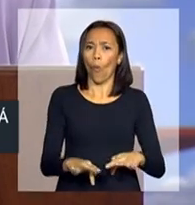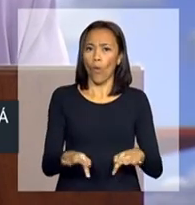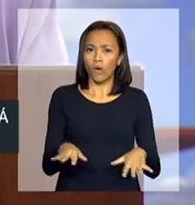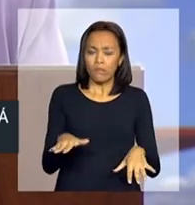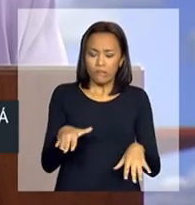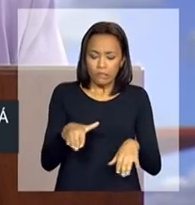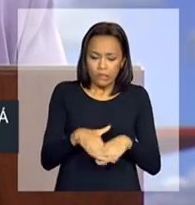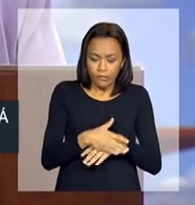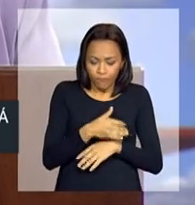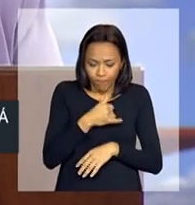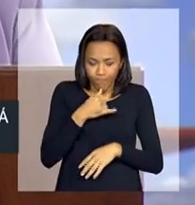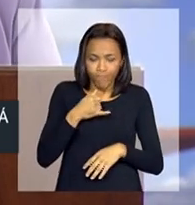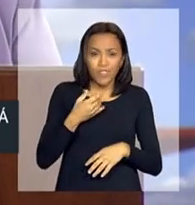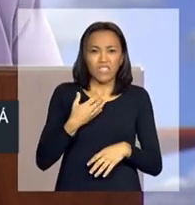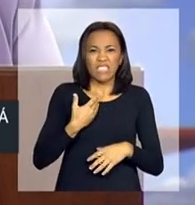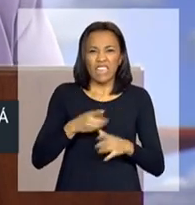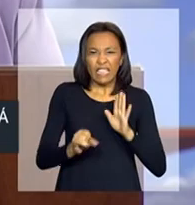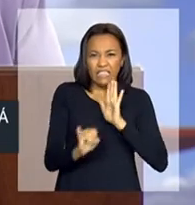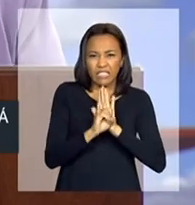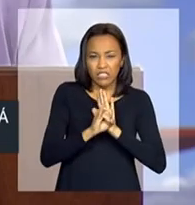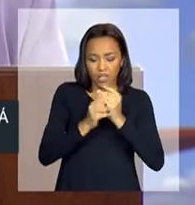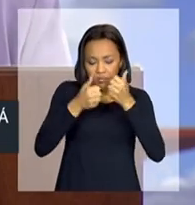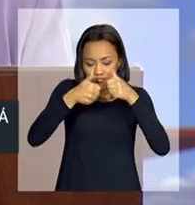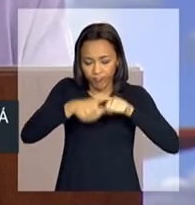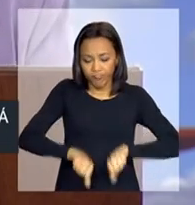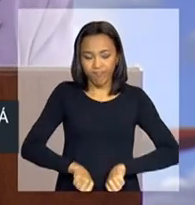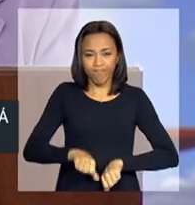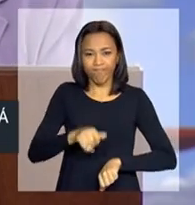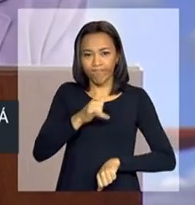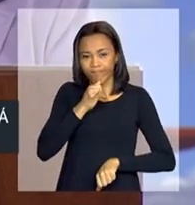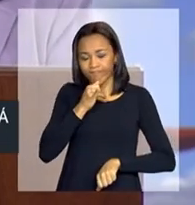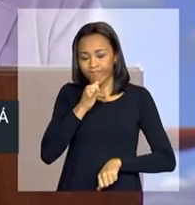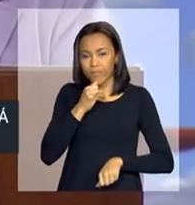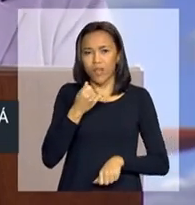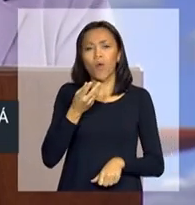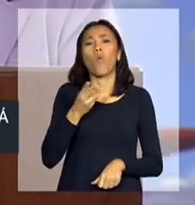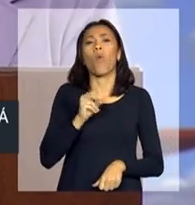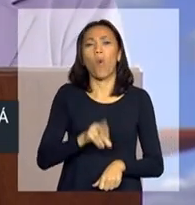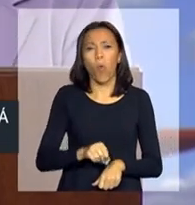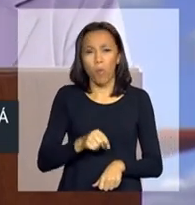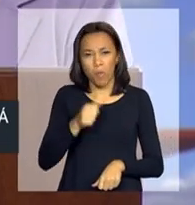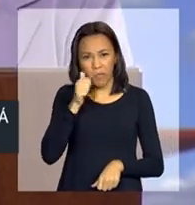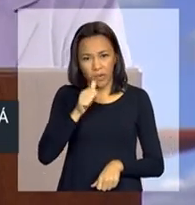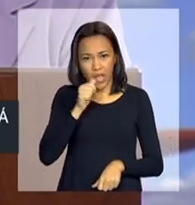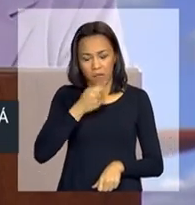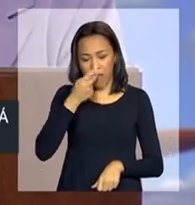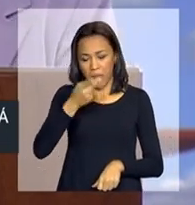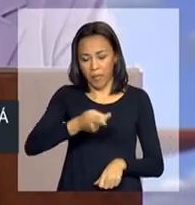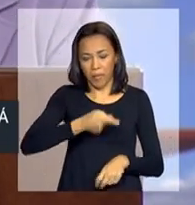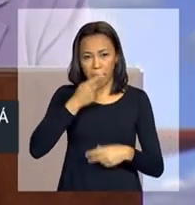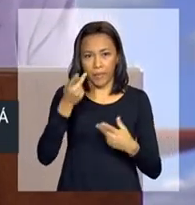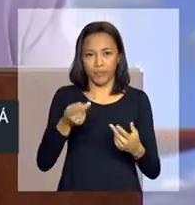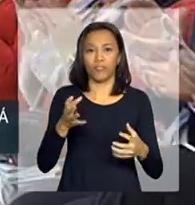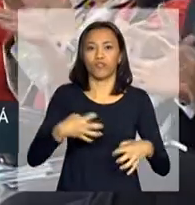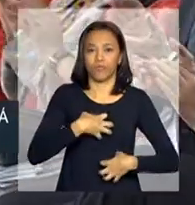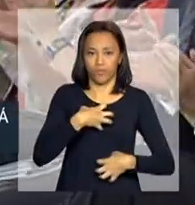humilhação que destrói a identidade se pode chegar palavras de uma mulher agredida